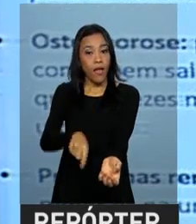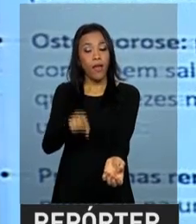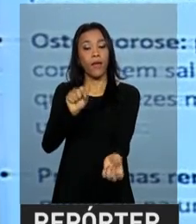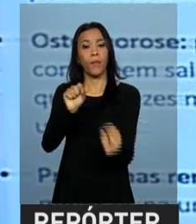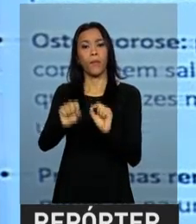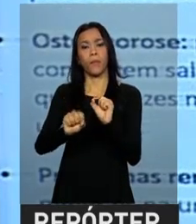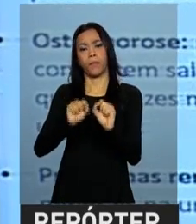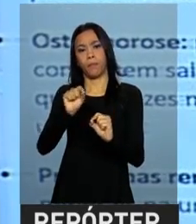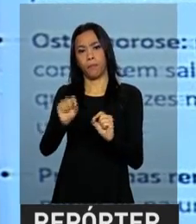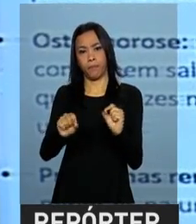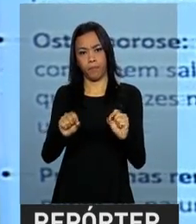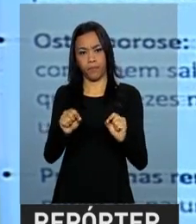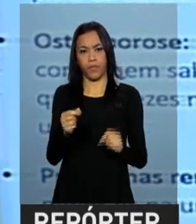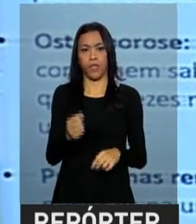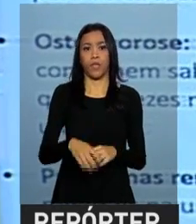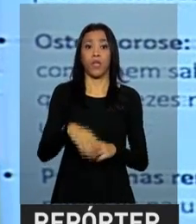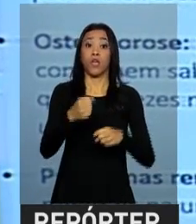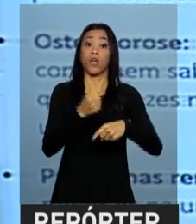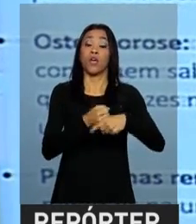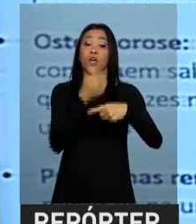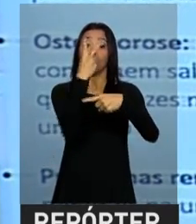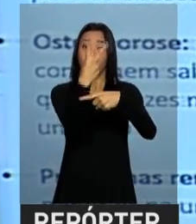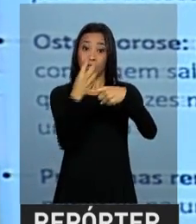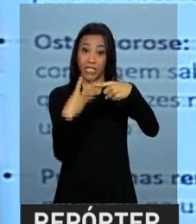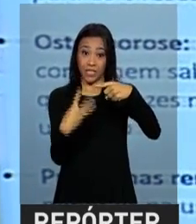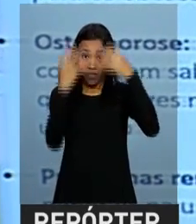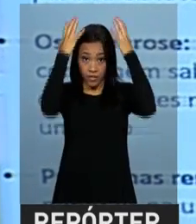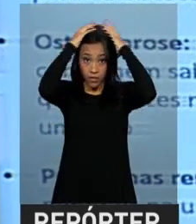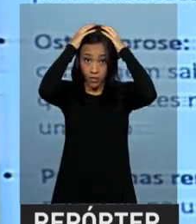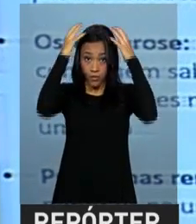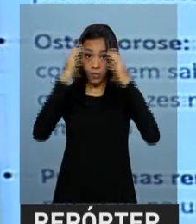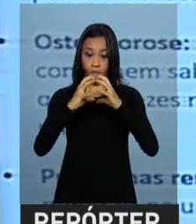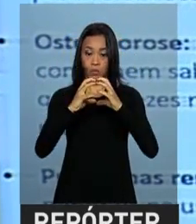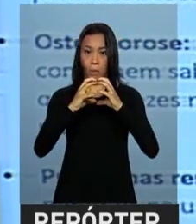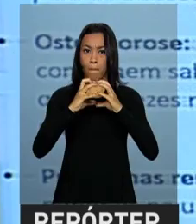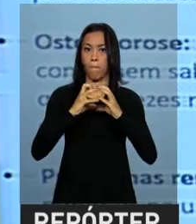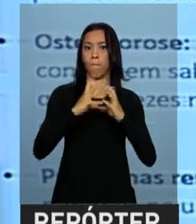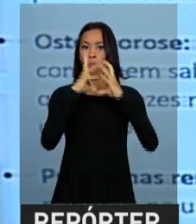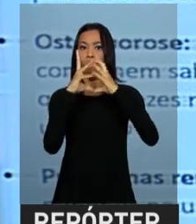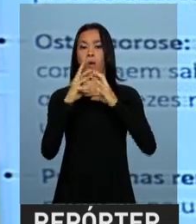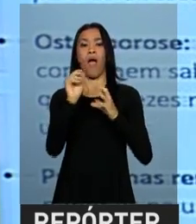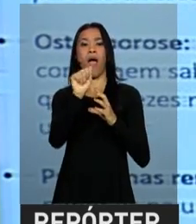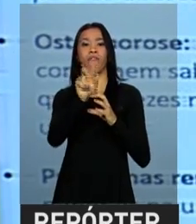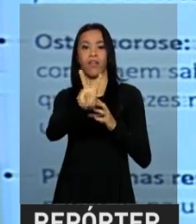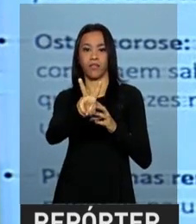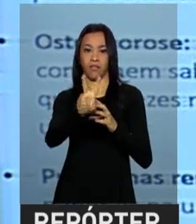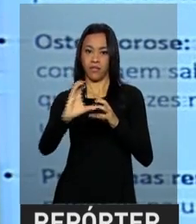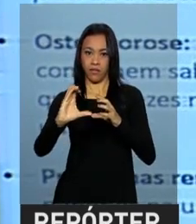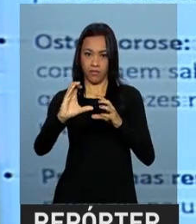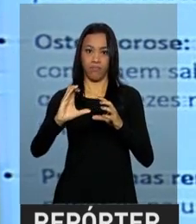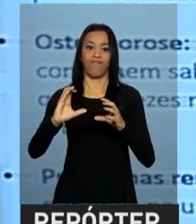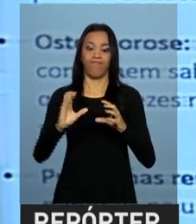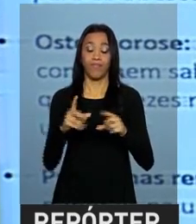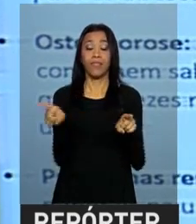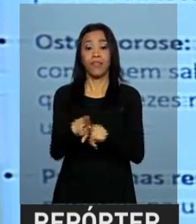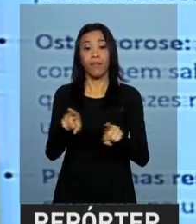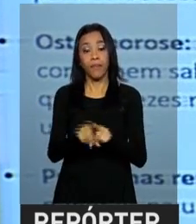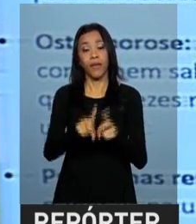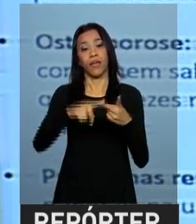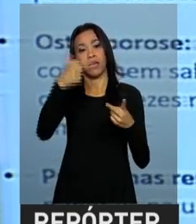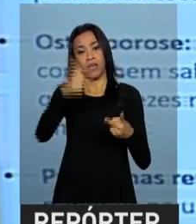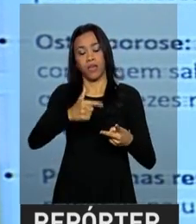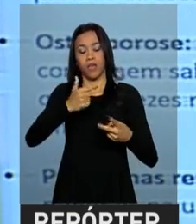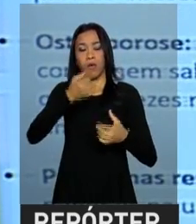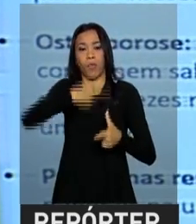responde por 2/33 do acidentes vasculares cerebrais por ah Metade dos infartos da população